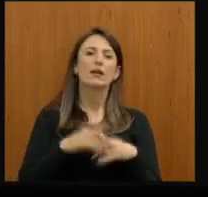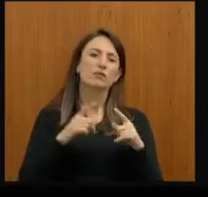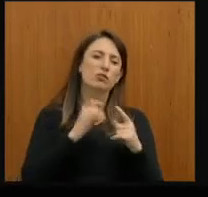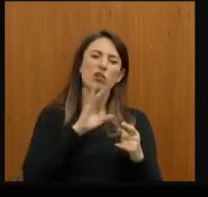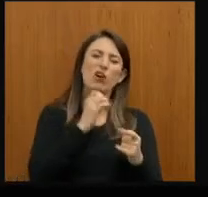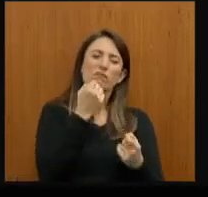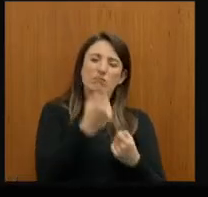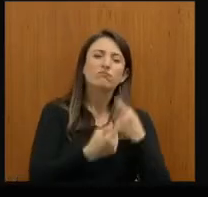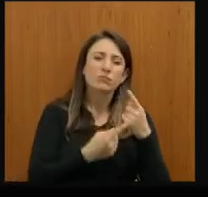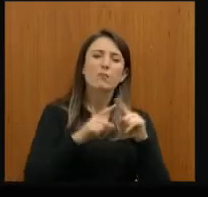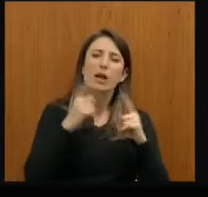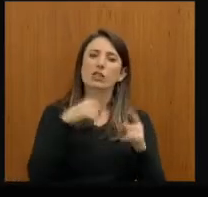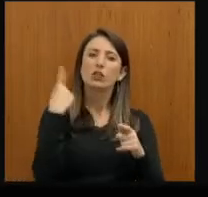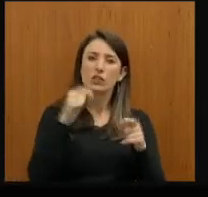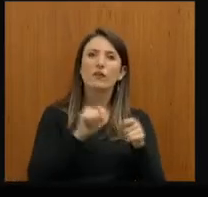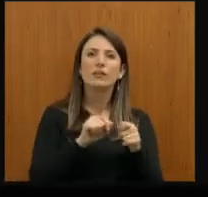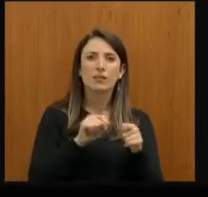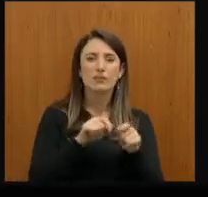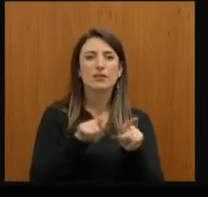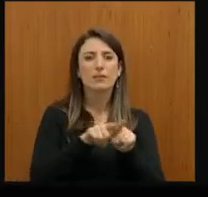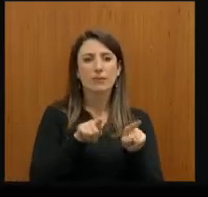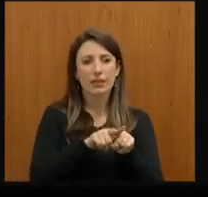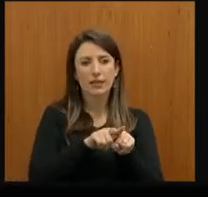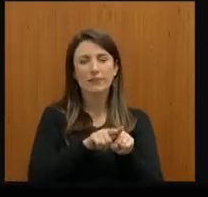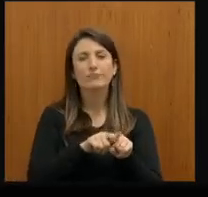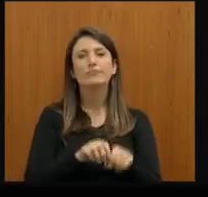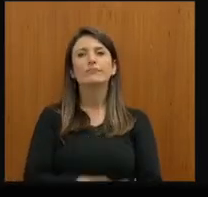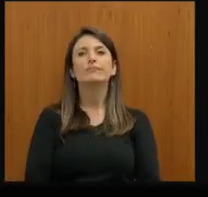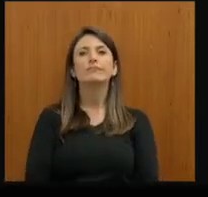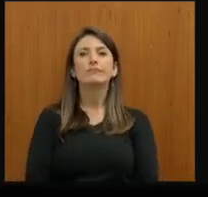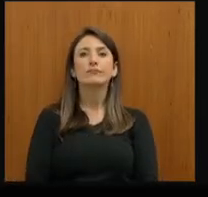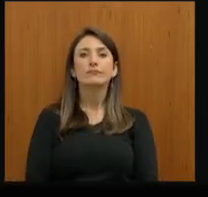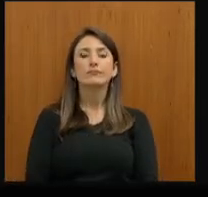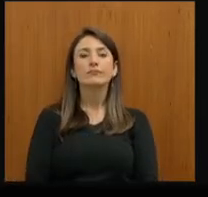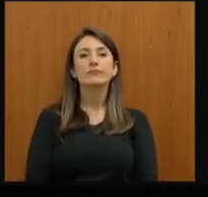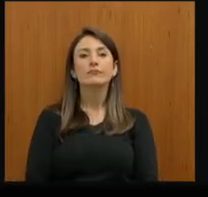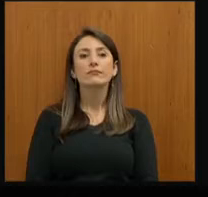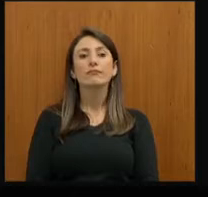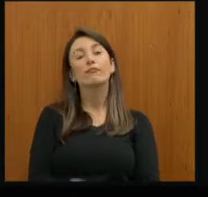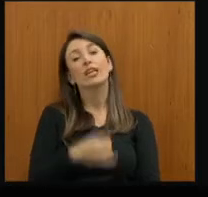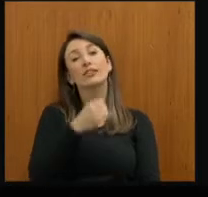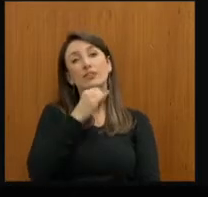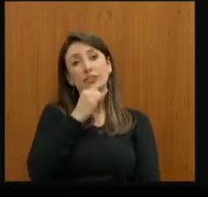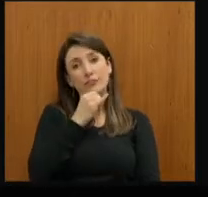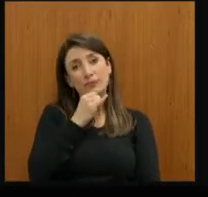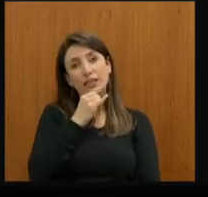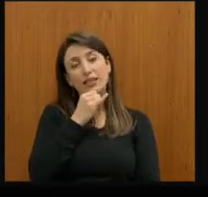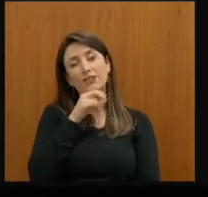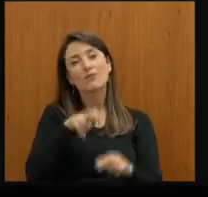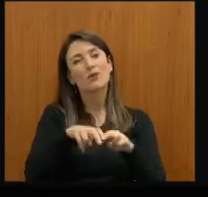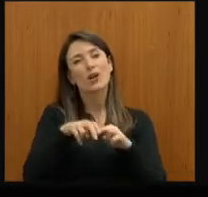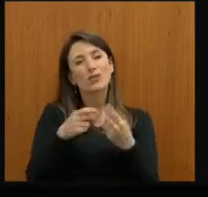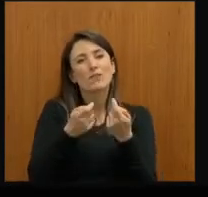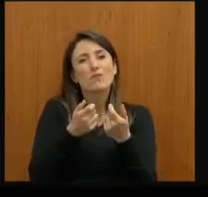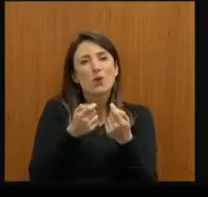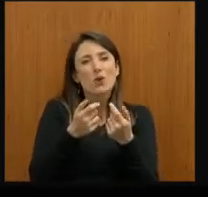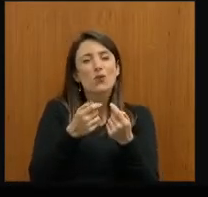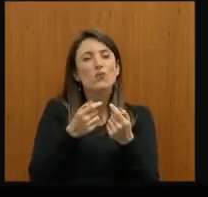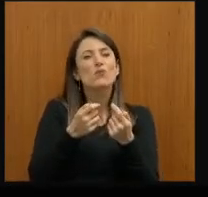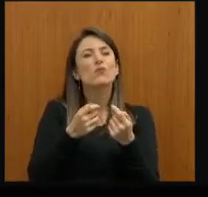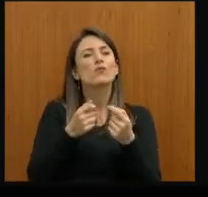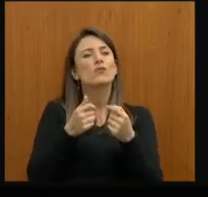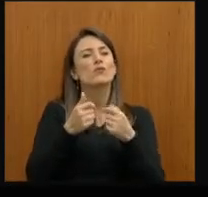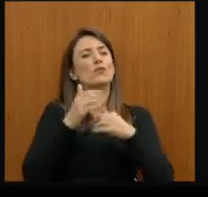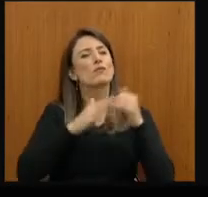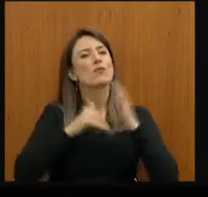nossa mas também é infelizmente pelo número reduzido de defensora nós não